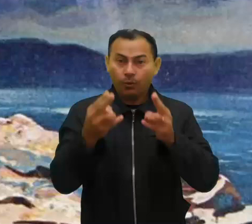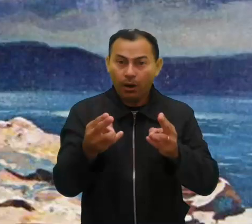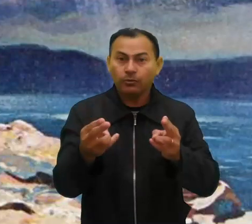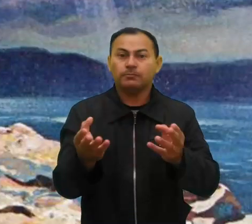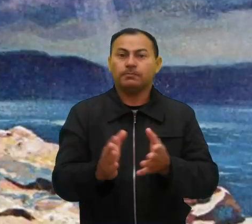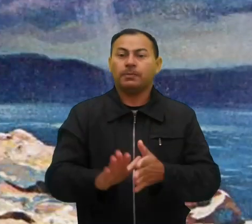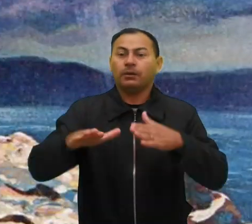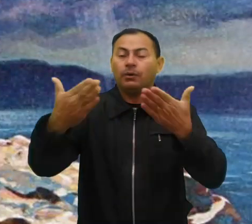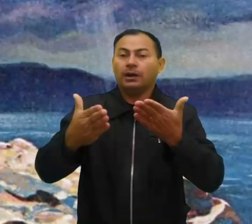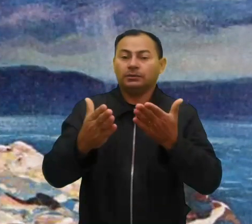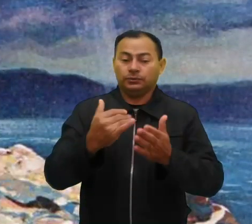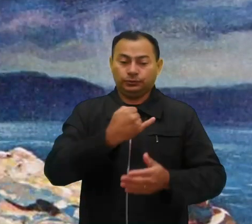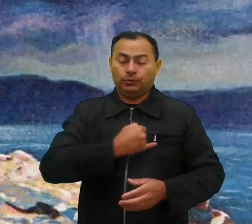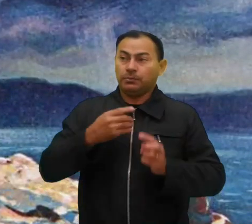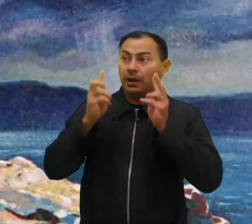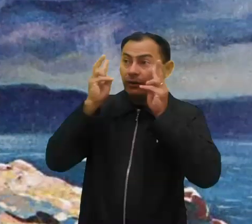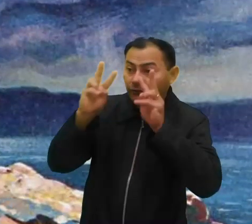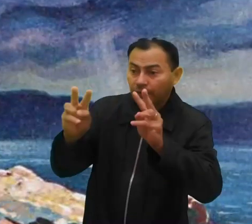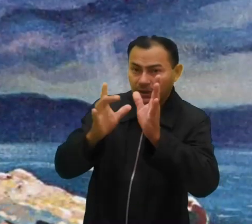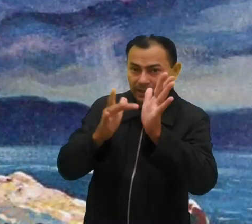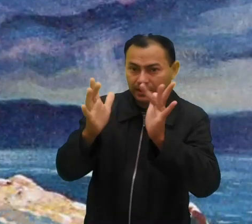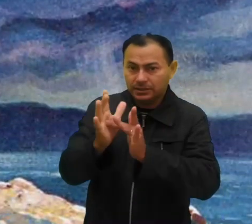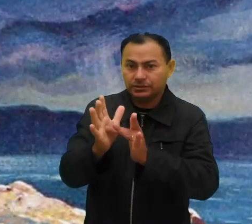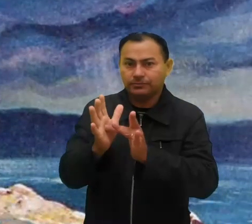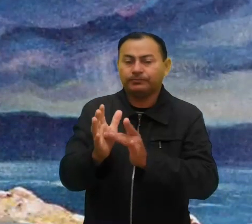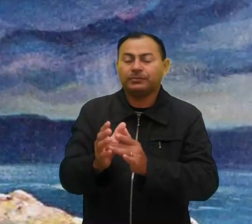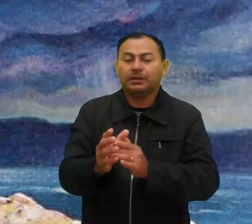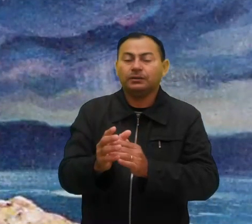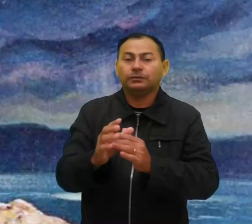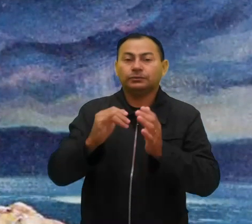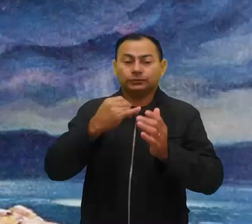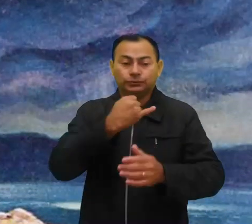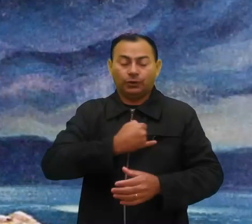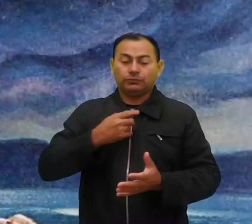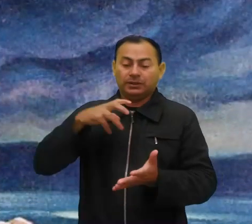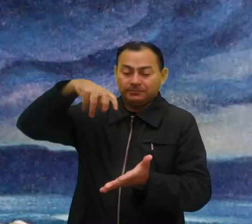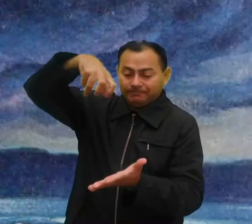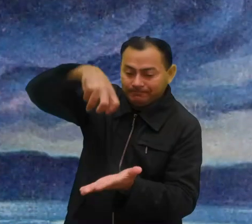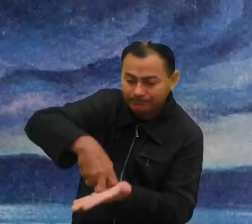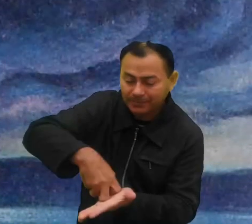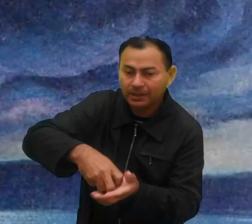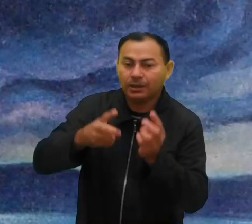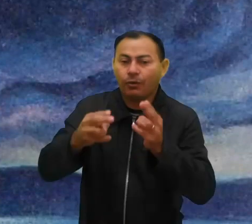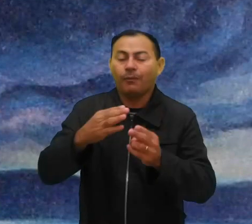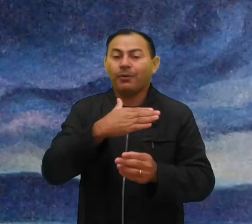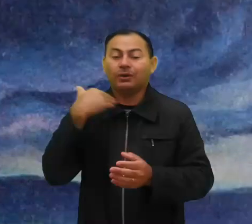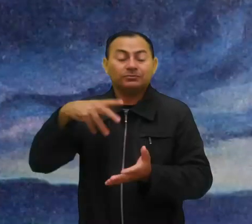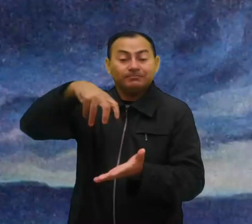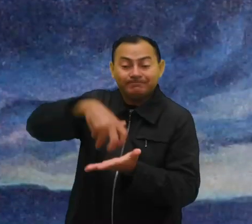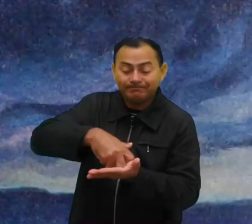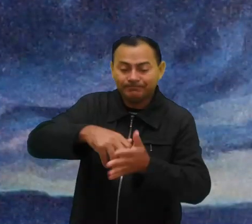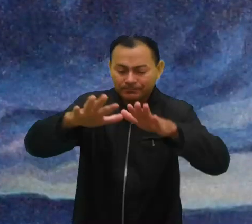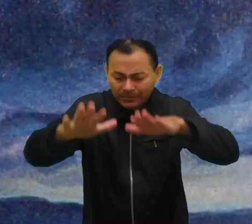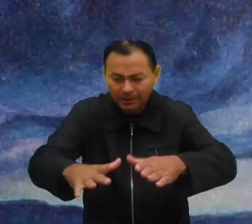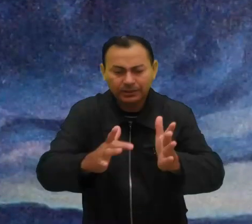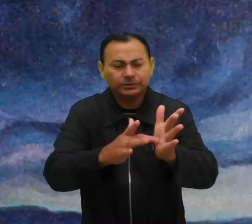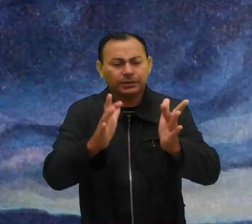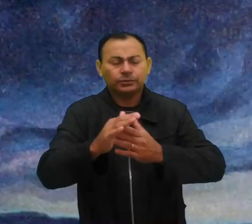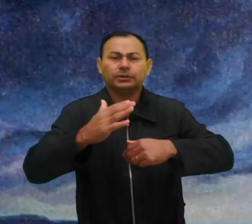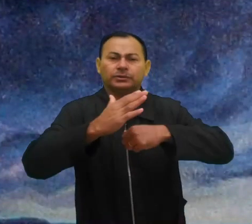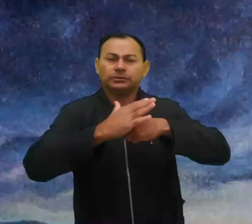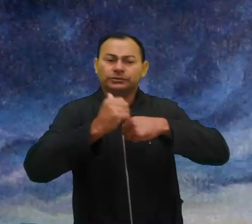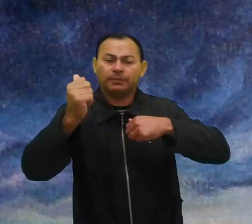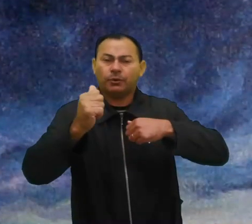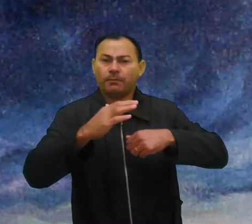coisa. Quando ele viu a Cristo, o Cristo eterno, ele caiu aos seus pés como se estivesse morto. Jesus nos chamou